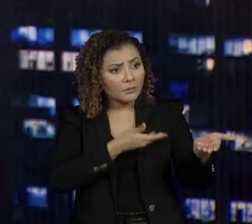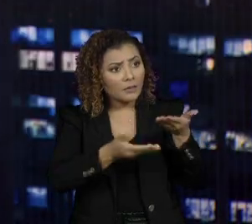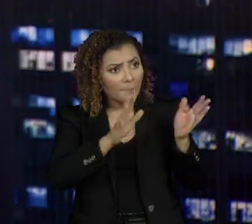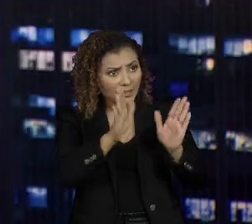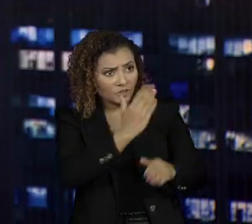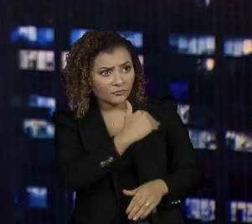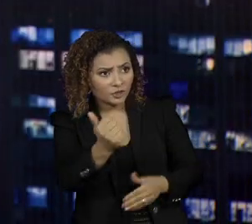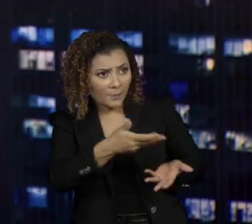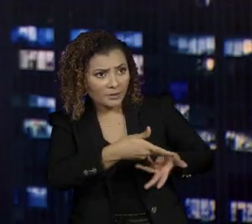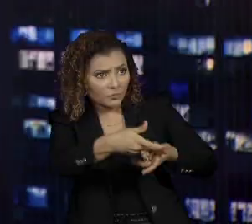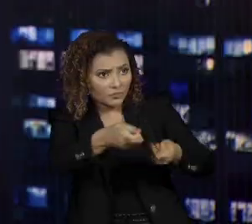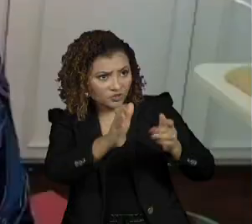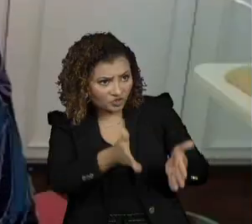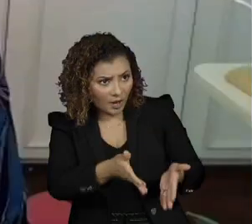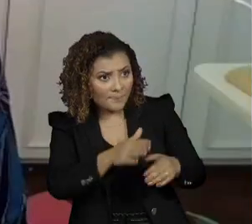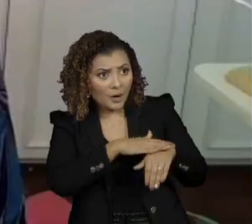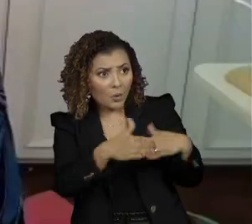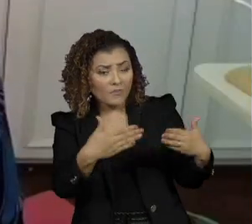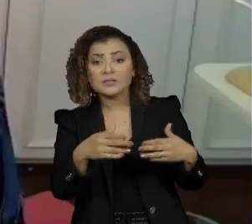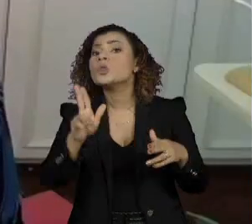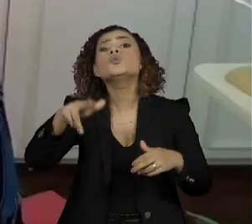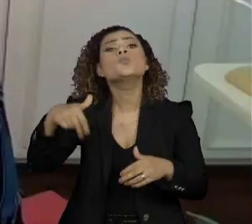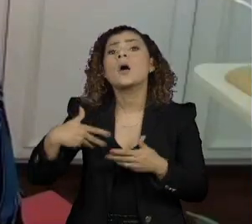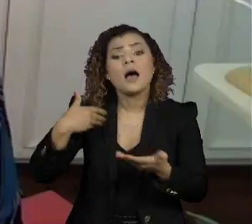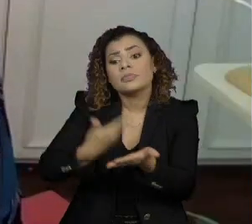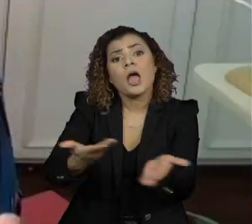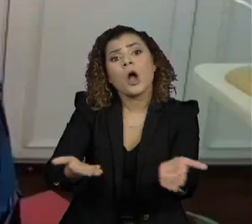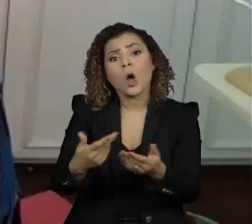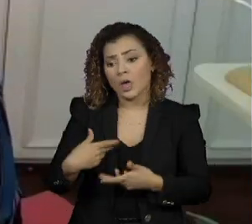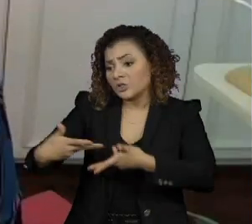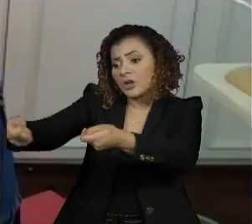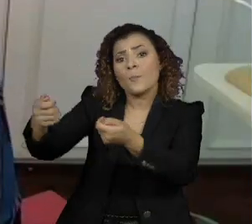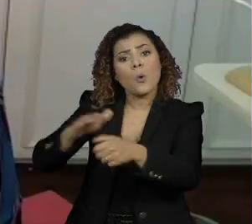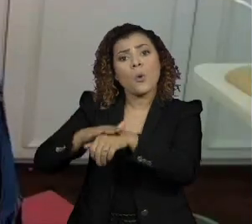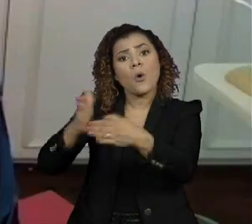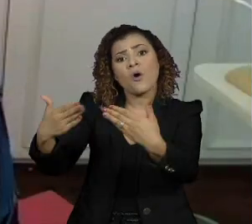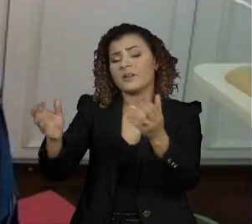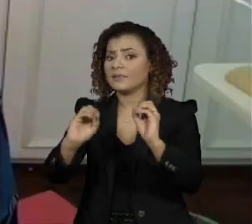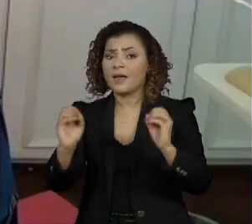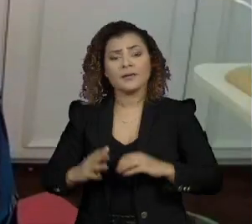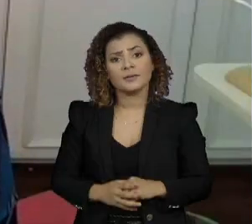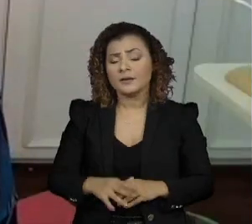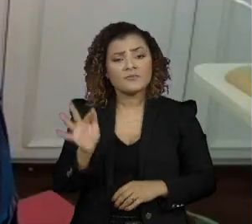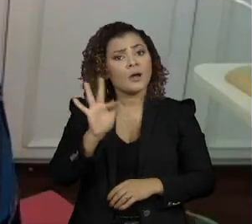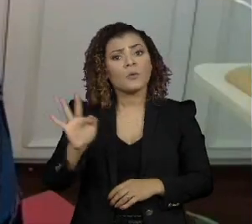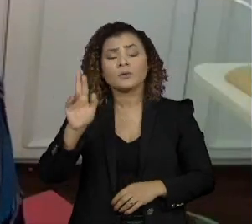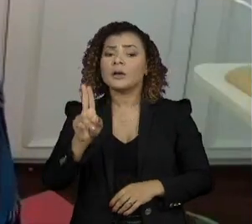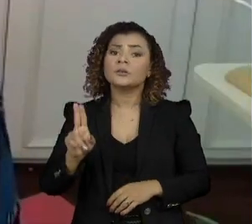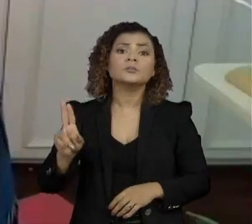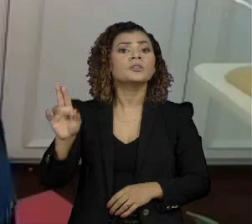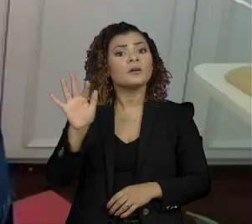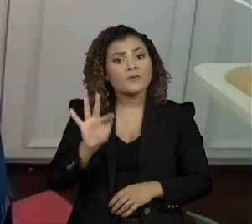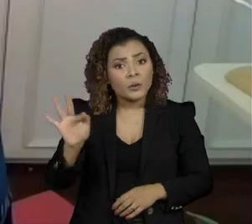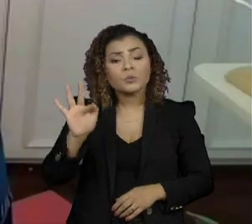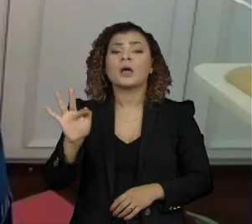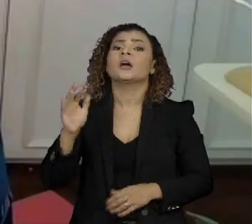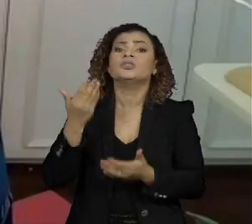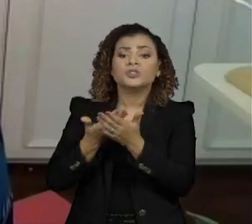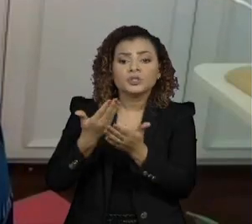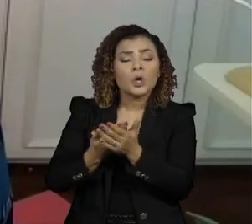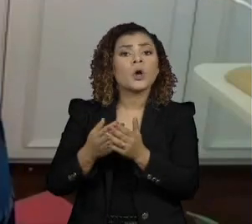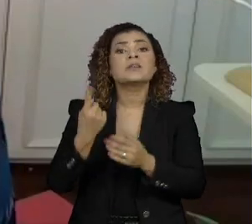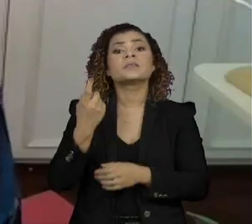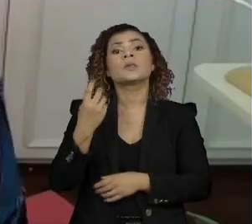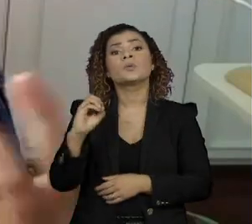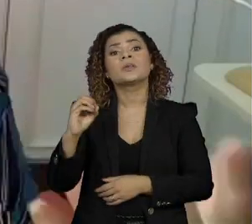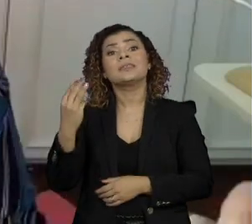foram chamados para essa conversa? Jamais fomos chamados. A minha escola, a Faculdade de Saúde Pública da USP, tem 103 anos de história, a